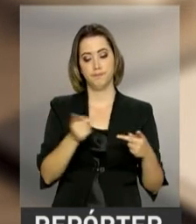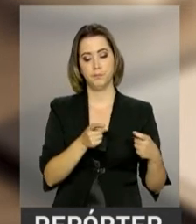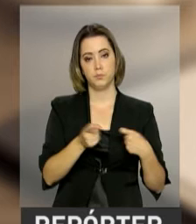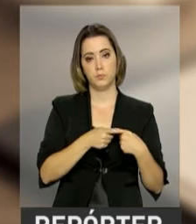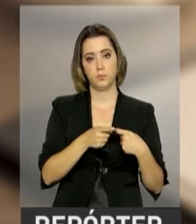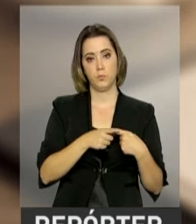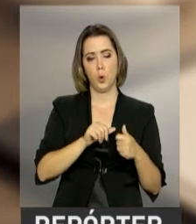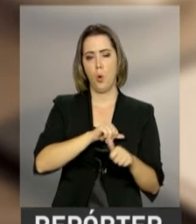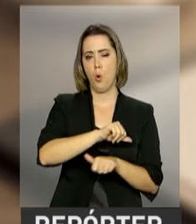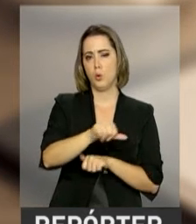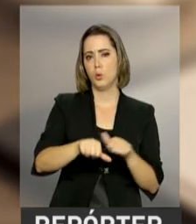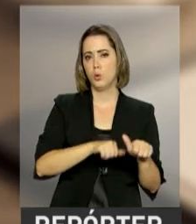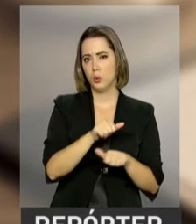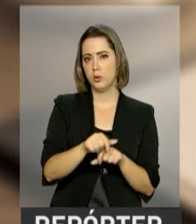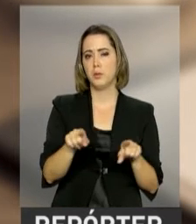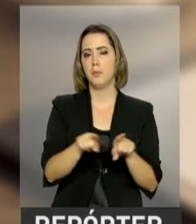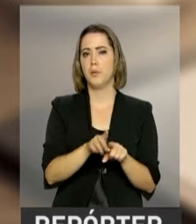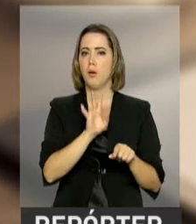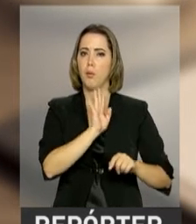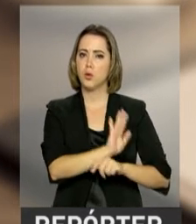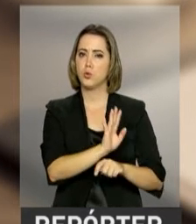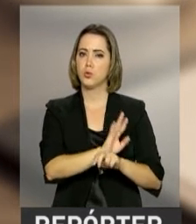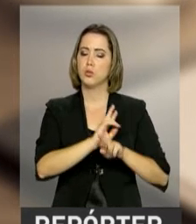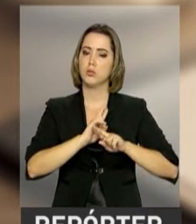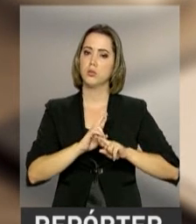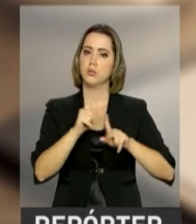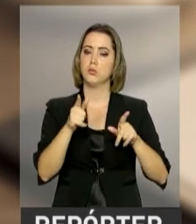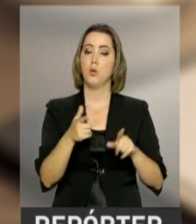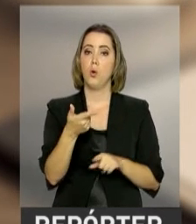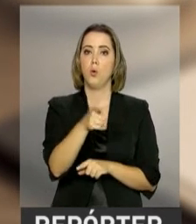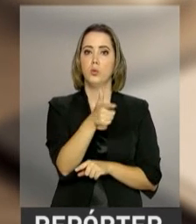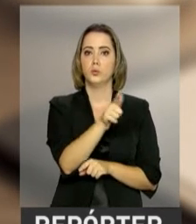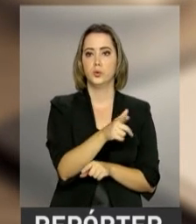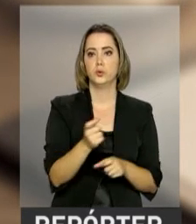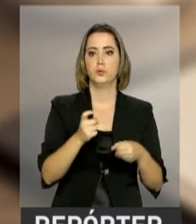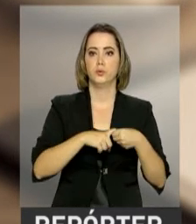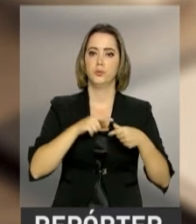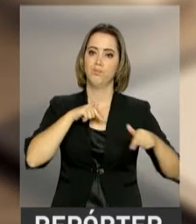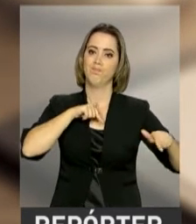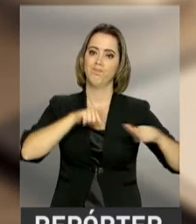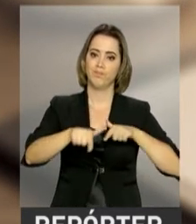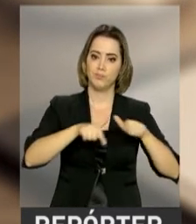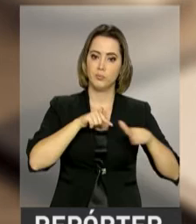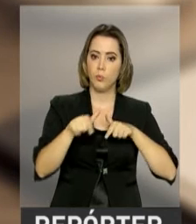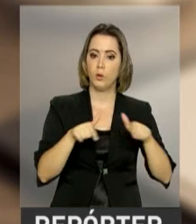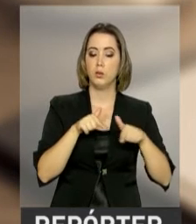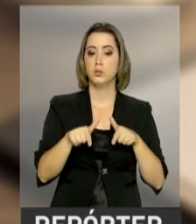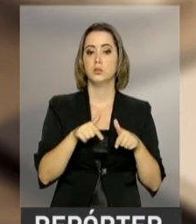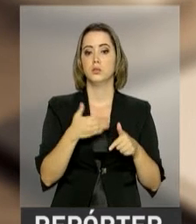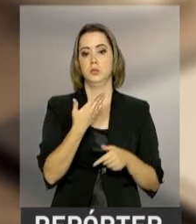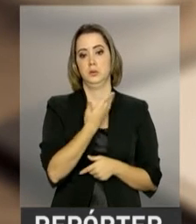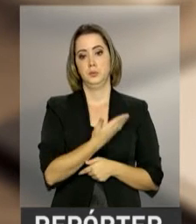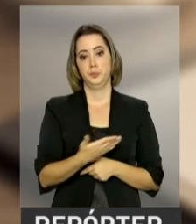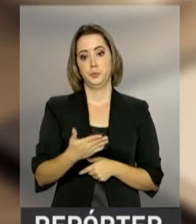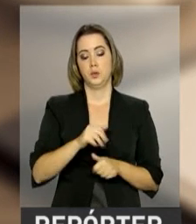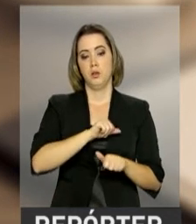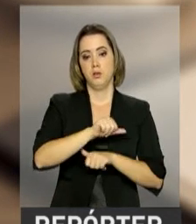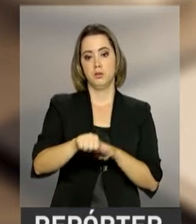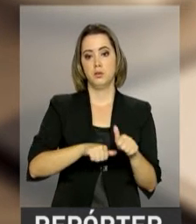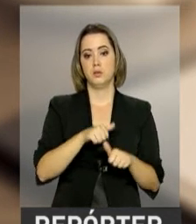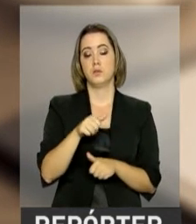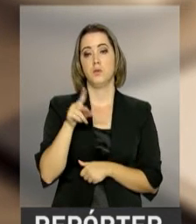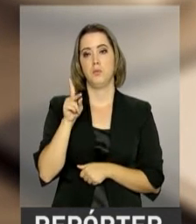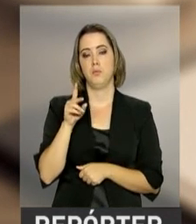acidente quase 1.700 foram encaminhados para reabilitação profissional e mais de três mil e trezentos transformados em